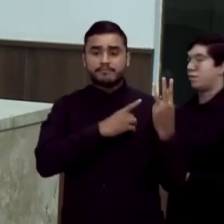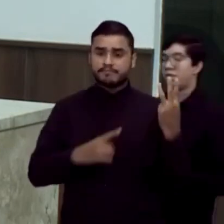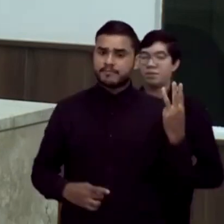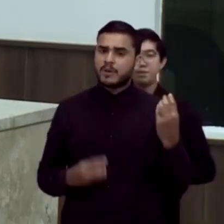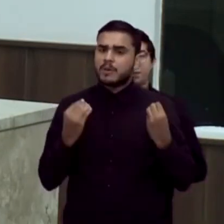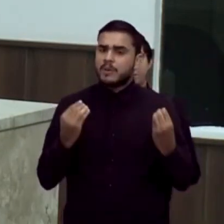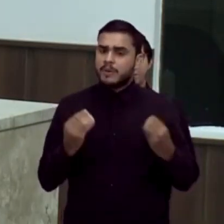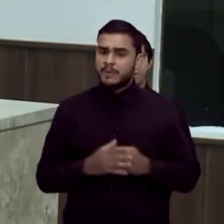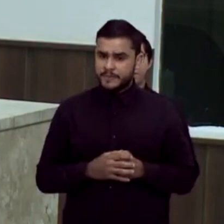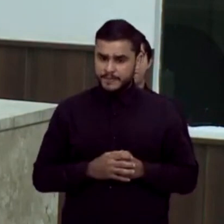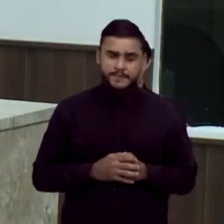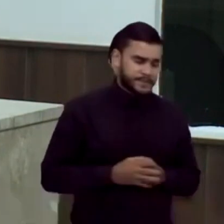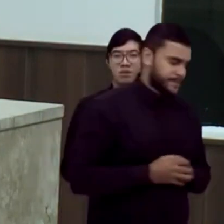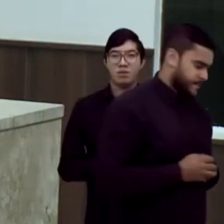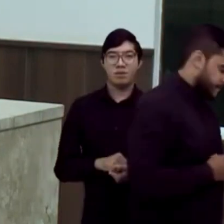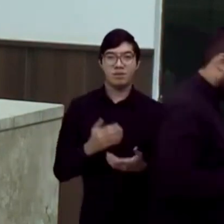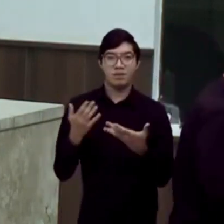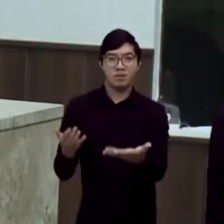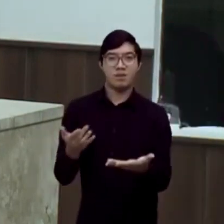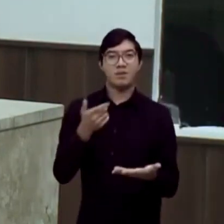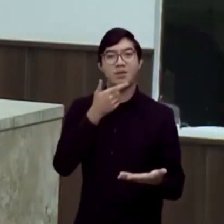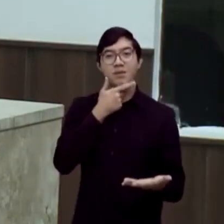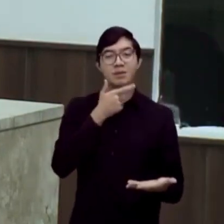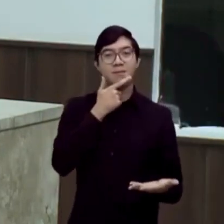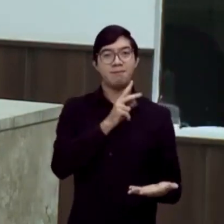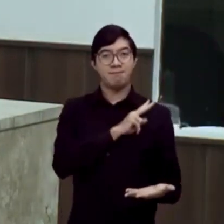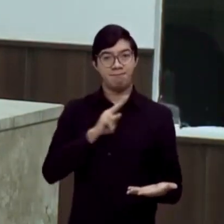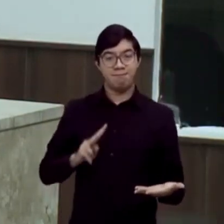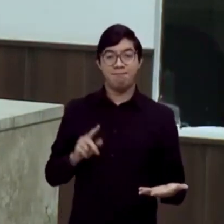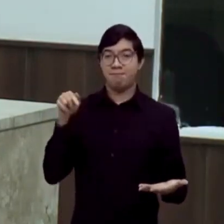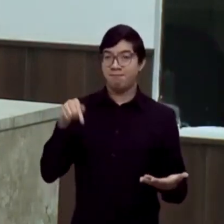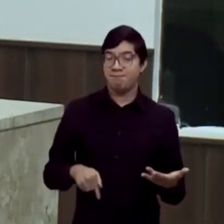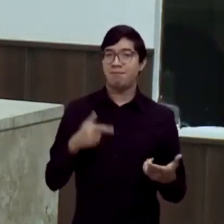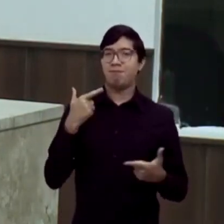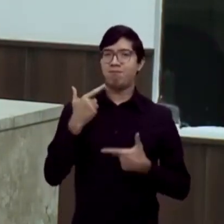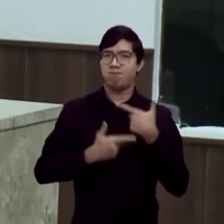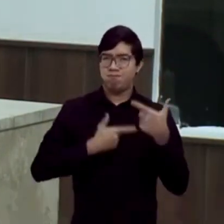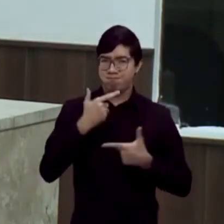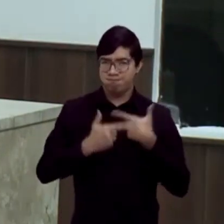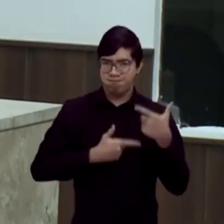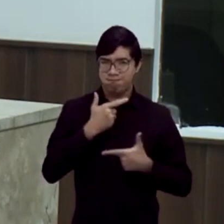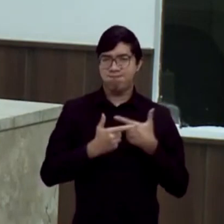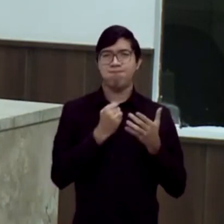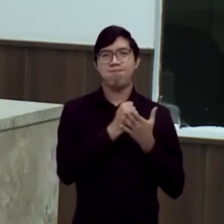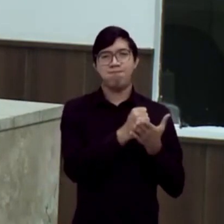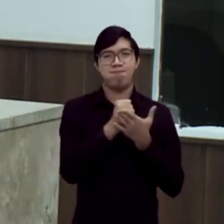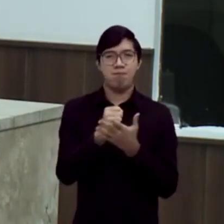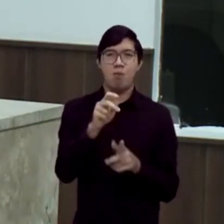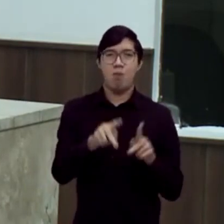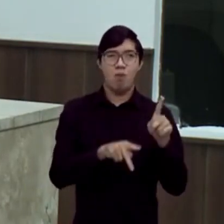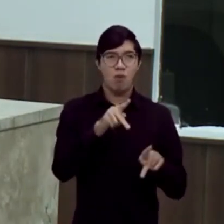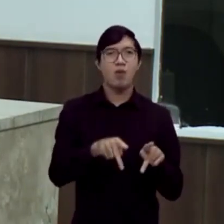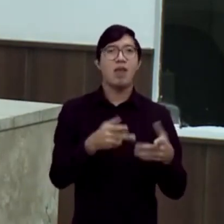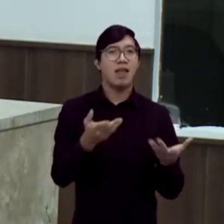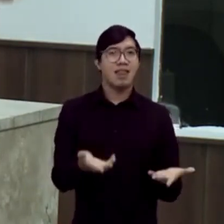uma vereadora desta cidade que trabalhou muito pelo nosso povo. É tão provável que